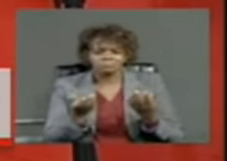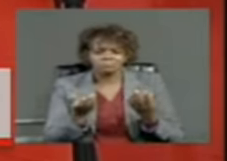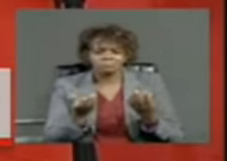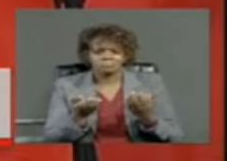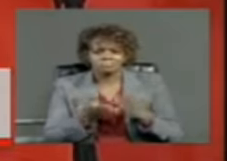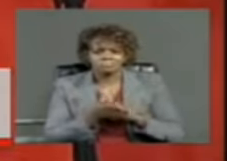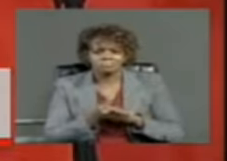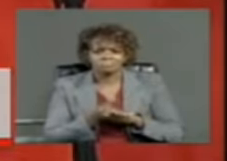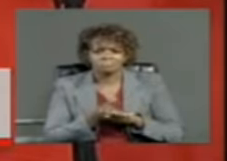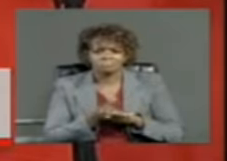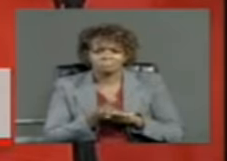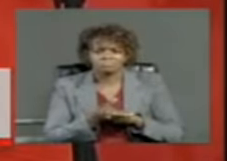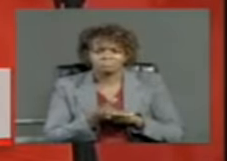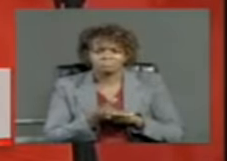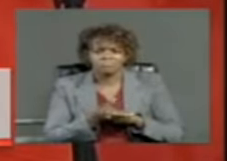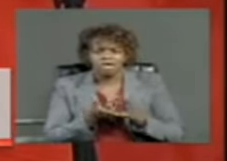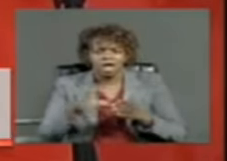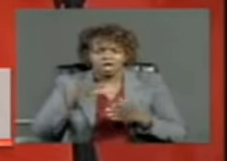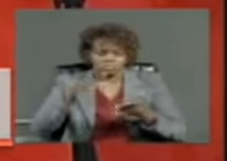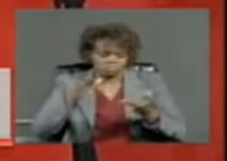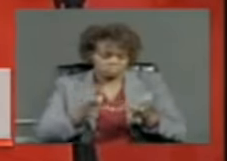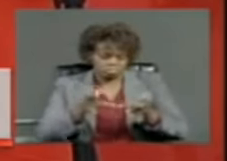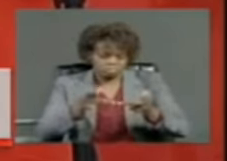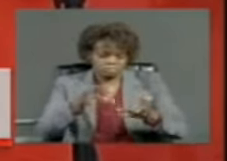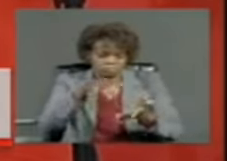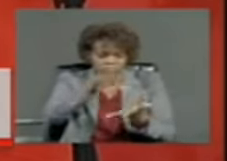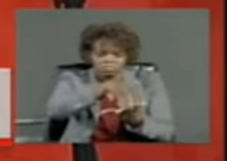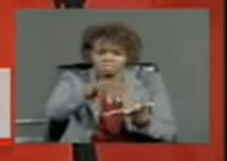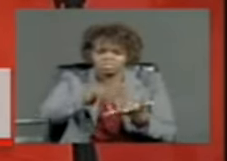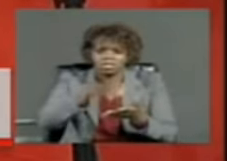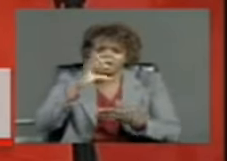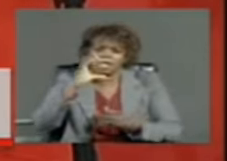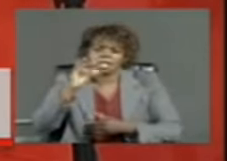Nova Sintra, hoje Catabola.